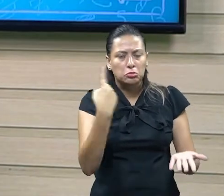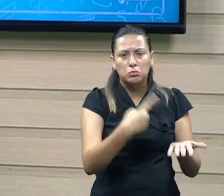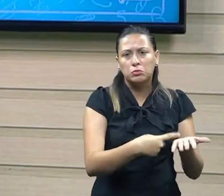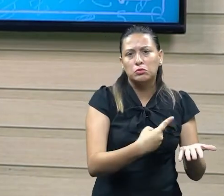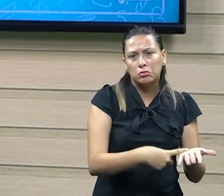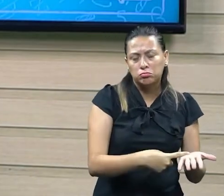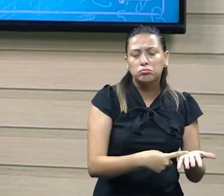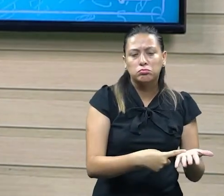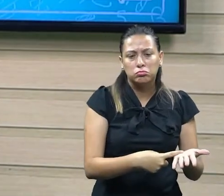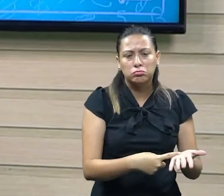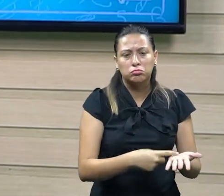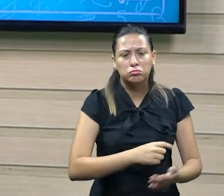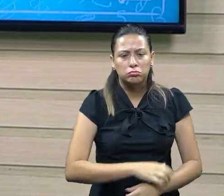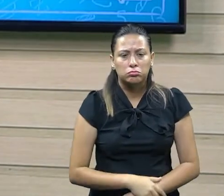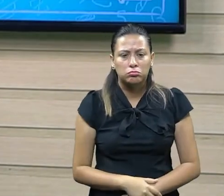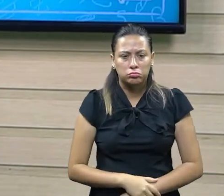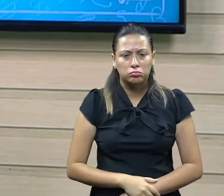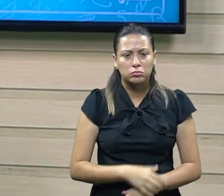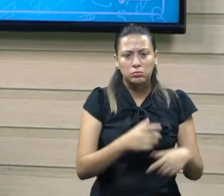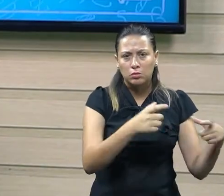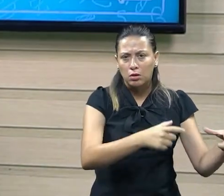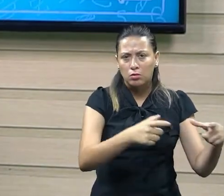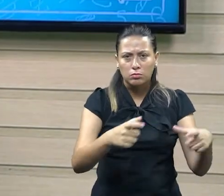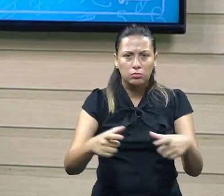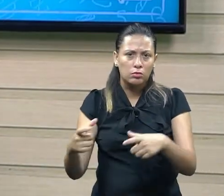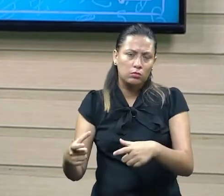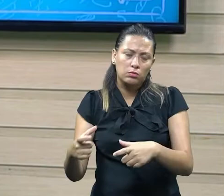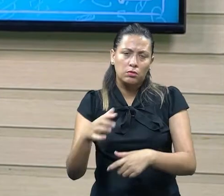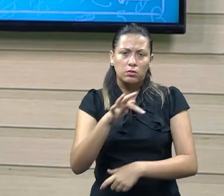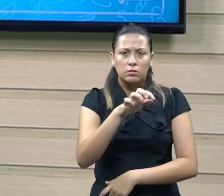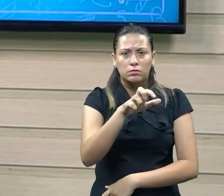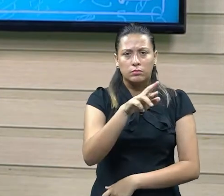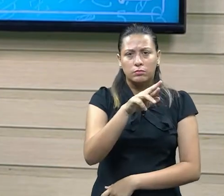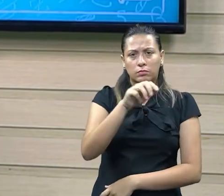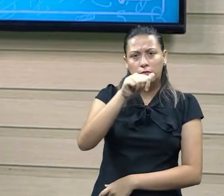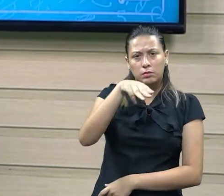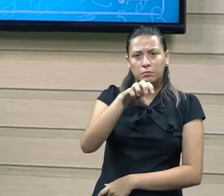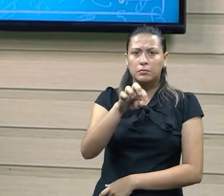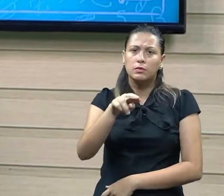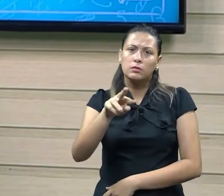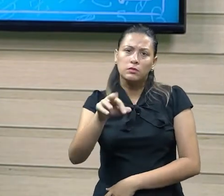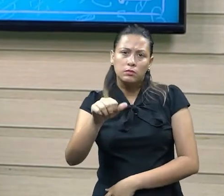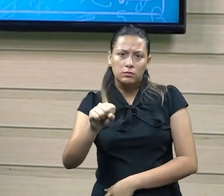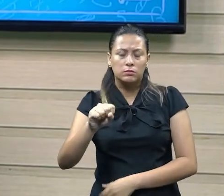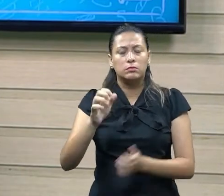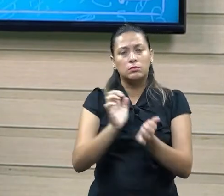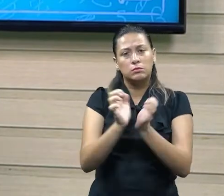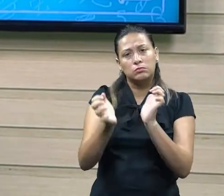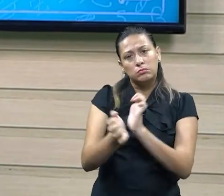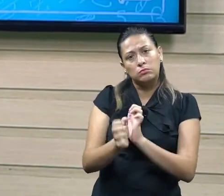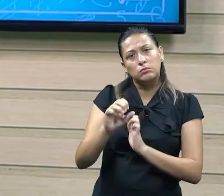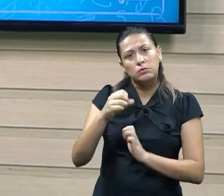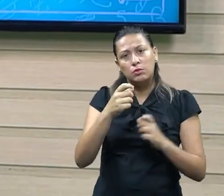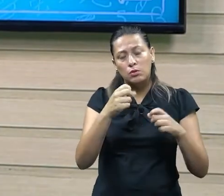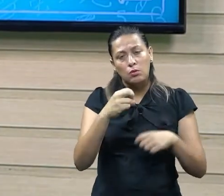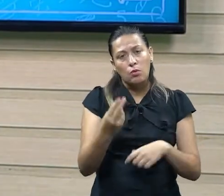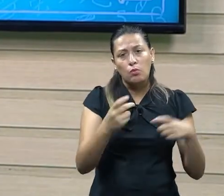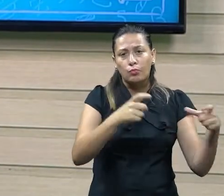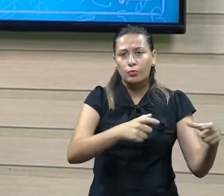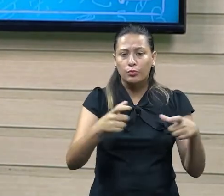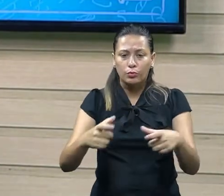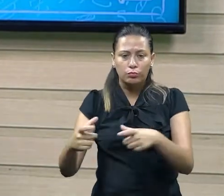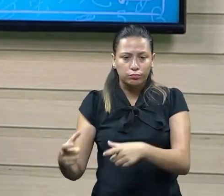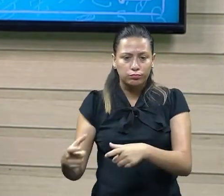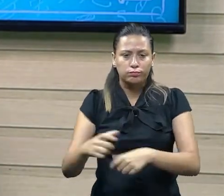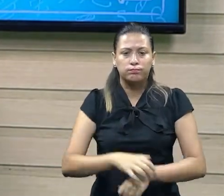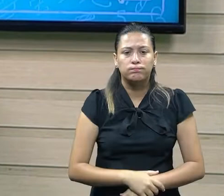você faz cada uma dos locais, dos equipamentos e das ferramentas, e também